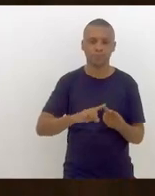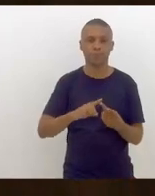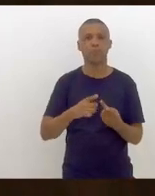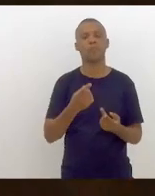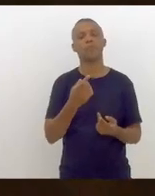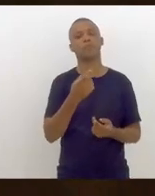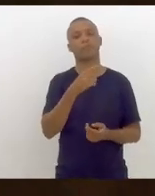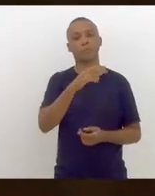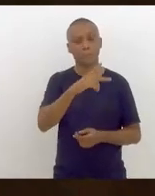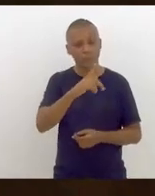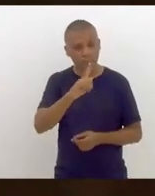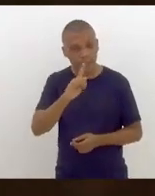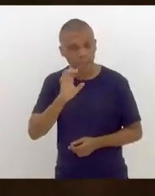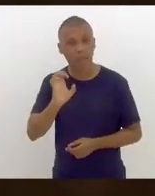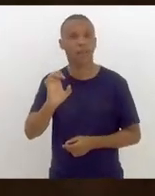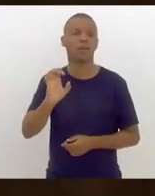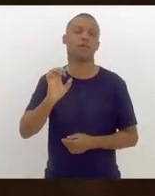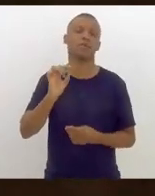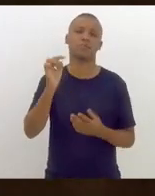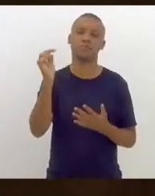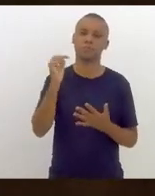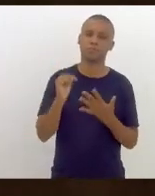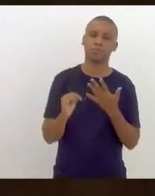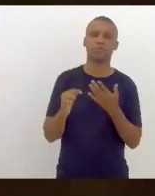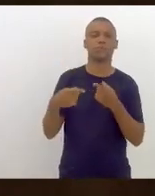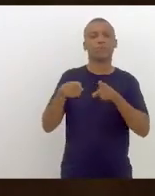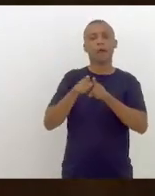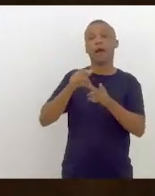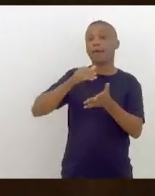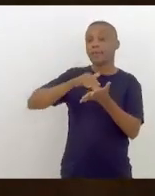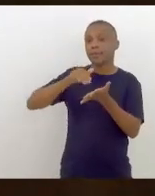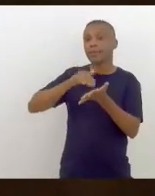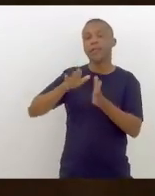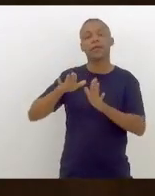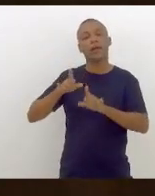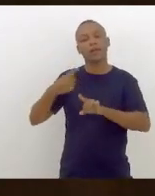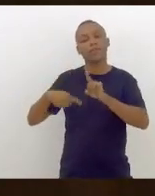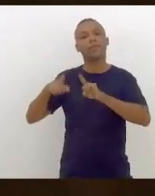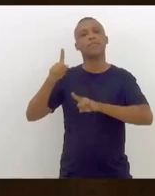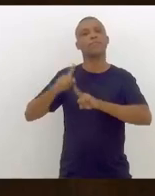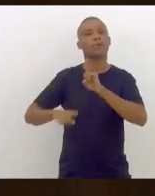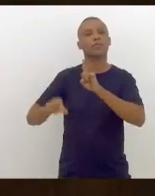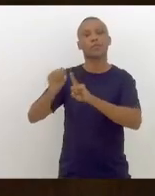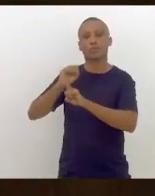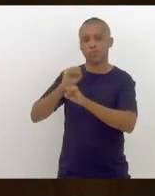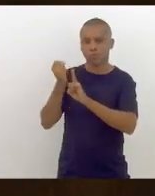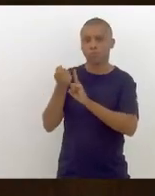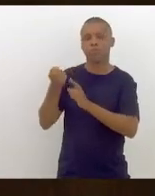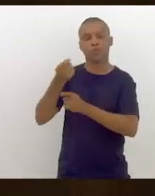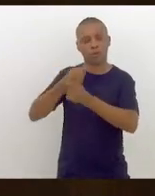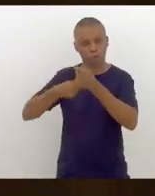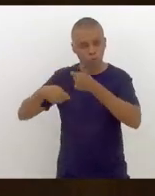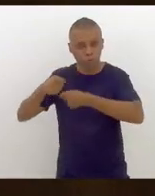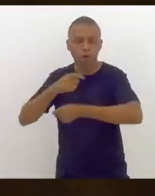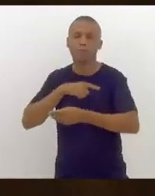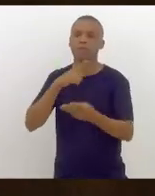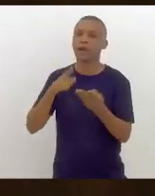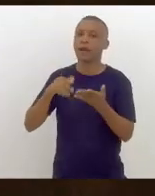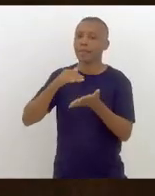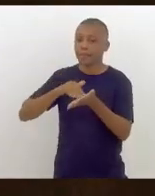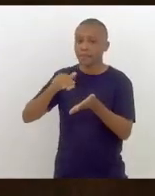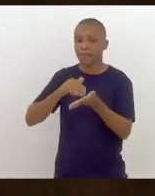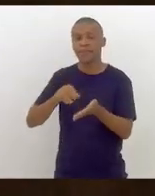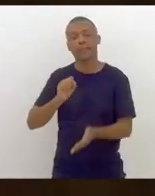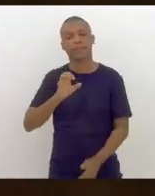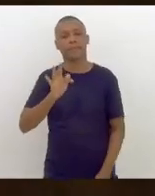do Estado que aqui tiveram a secretaria de desenvolvimento desenvolvimento econômico a secretaria de